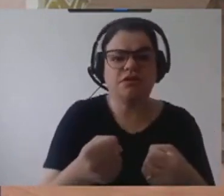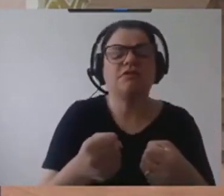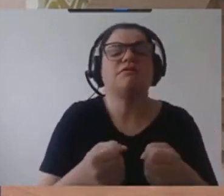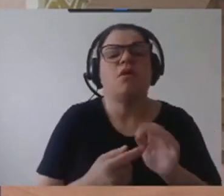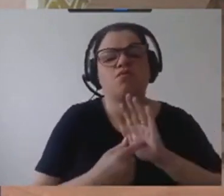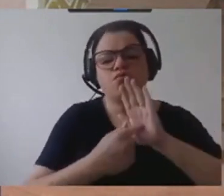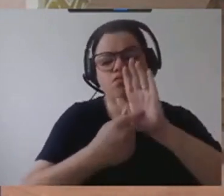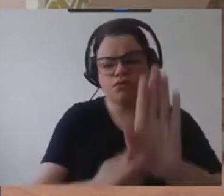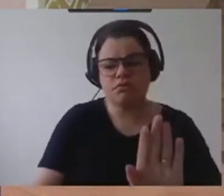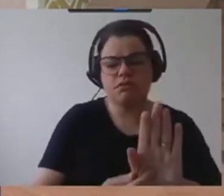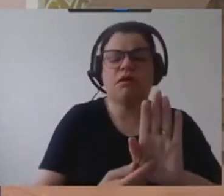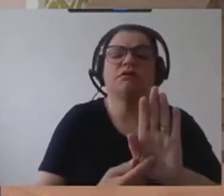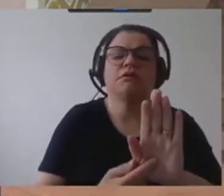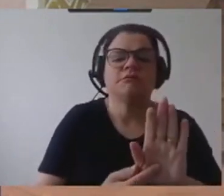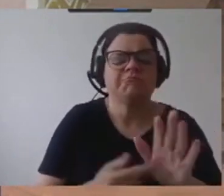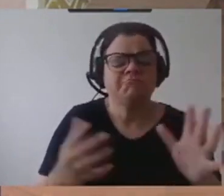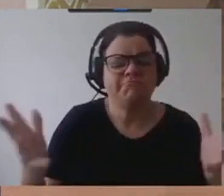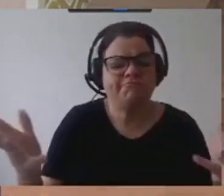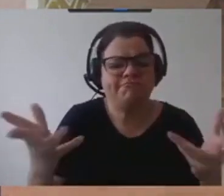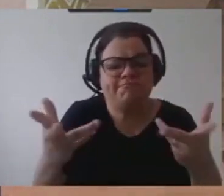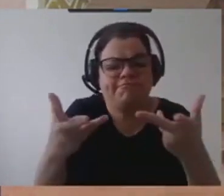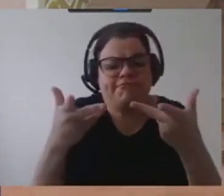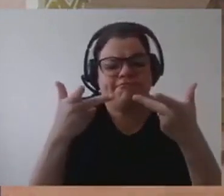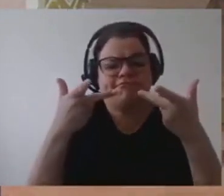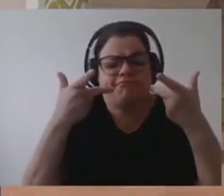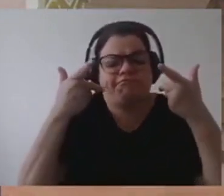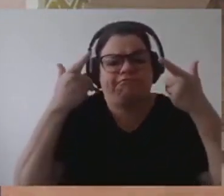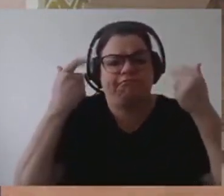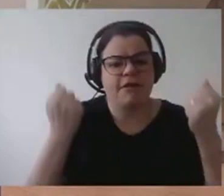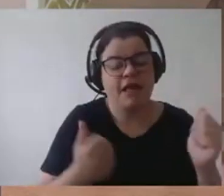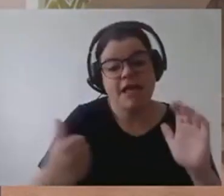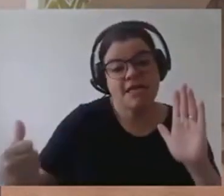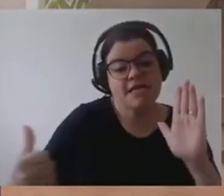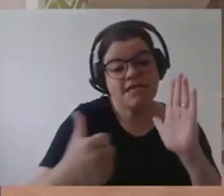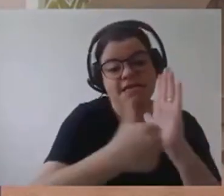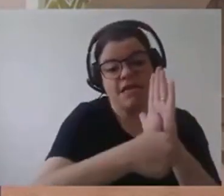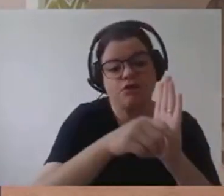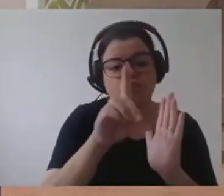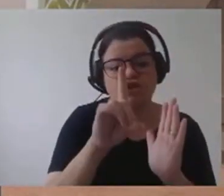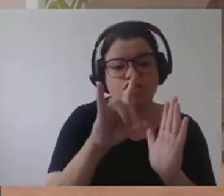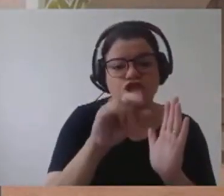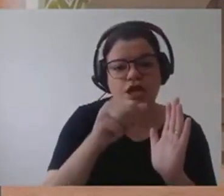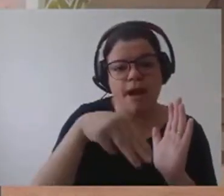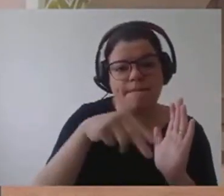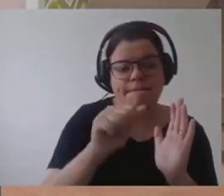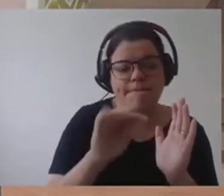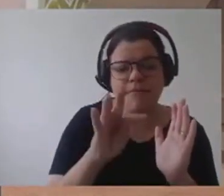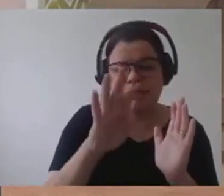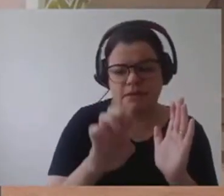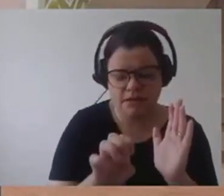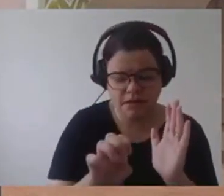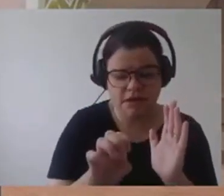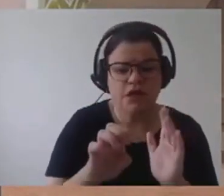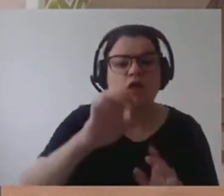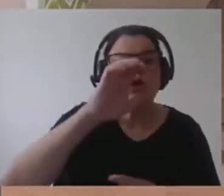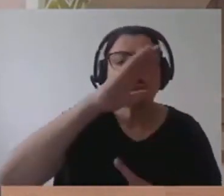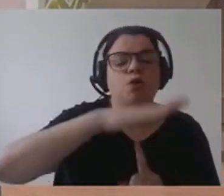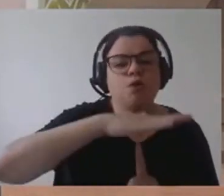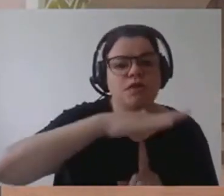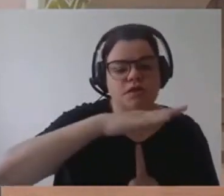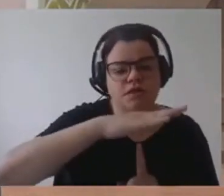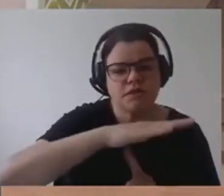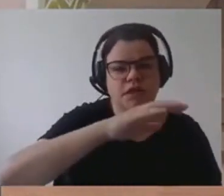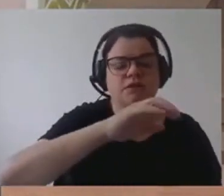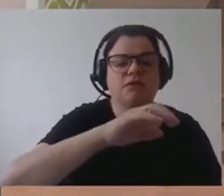índice de excelência e ganharmos o selo diamante de Transparência no estado do Paraná ficando apenas atrás das